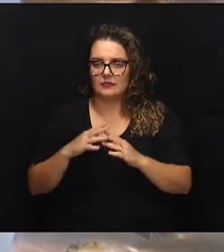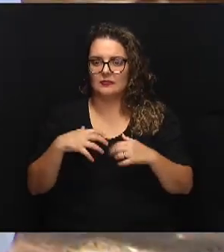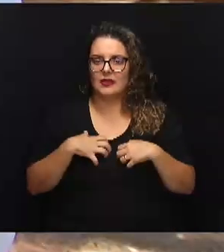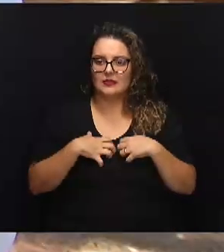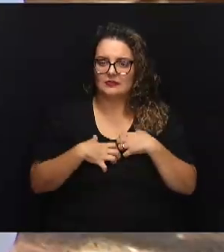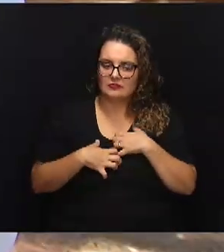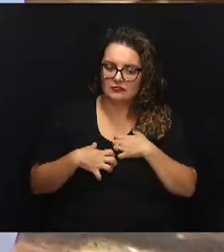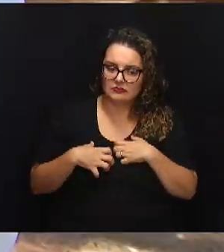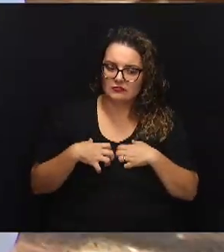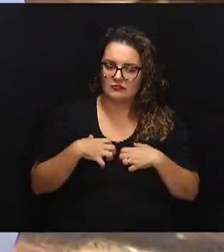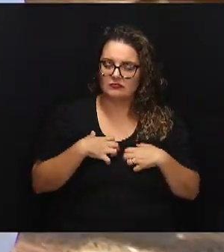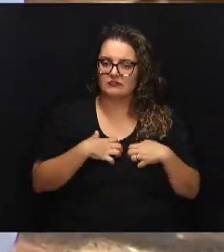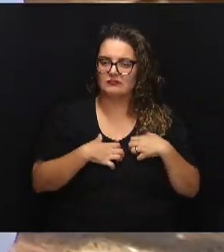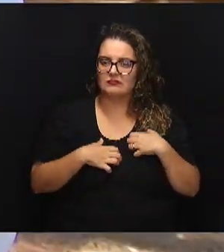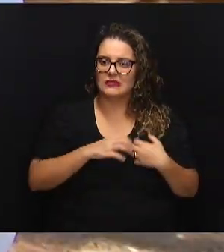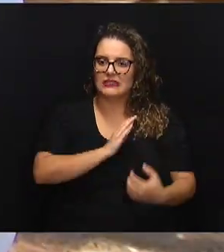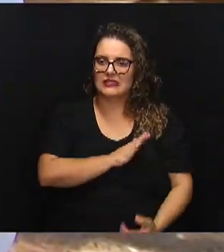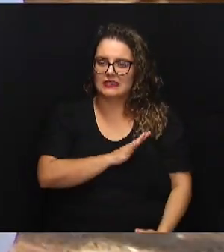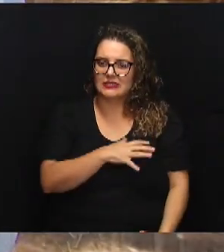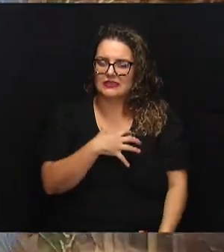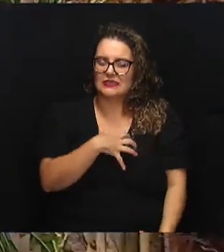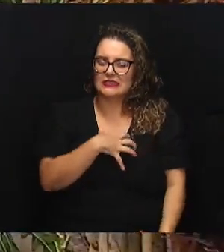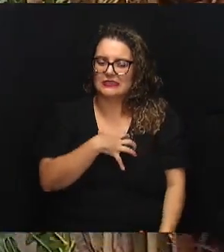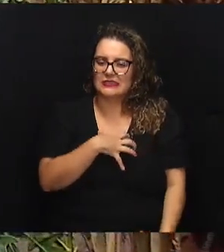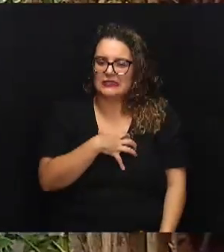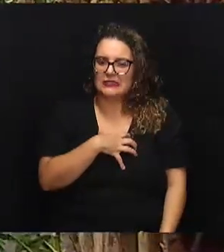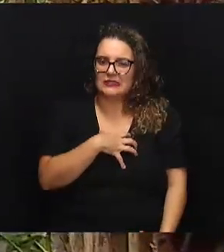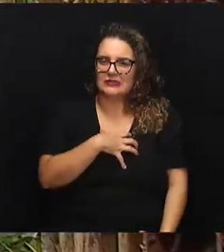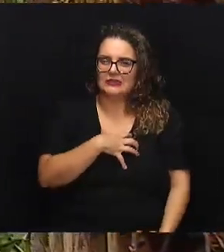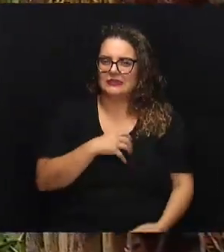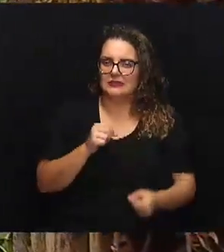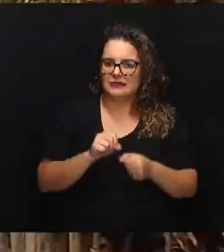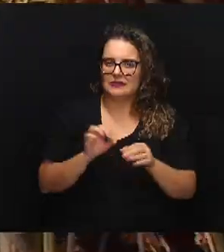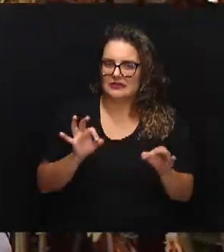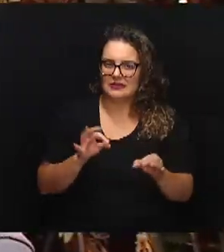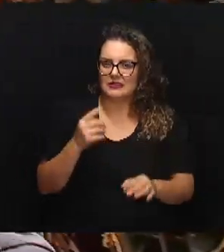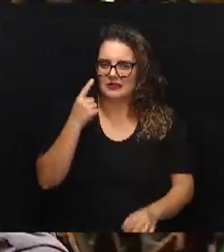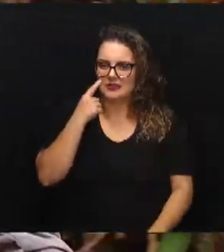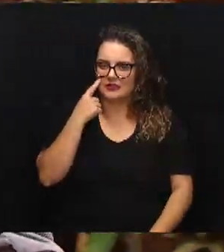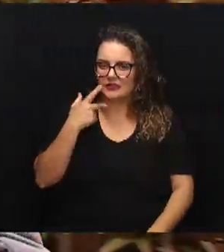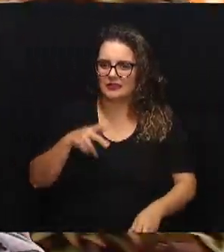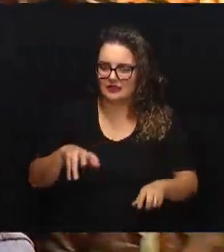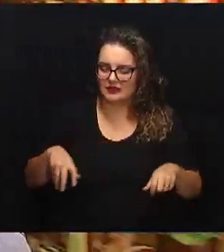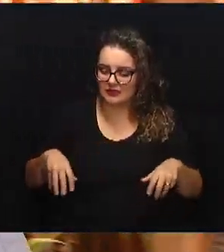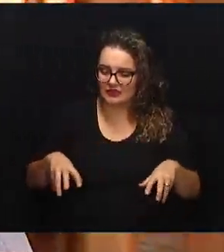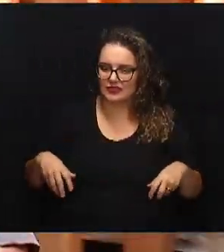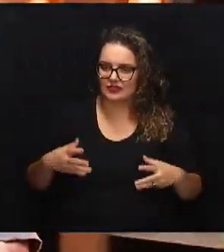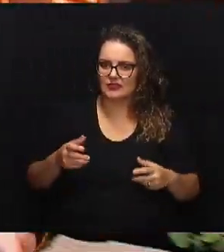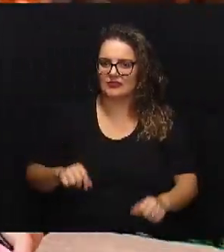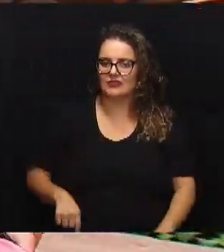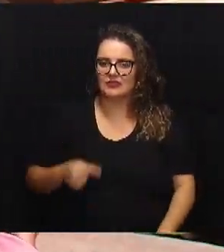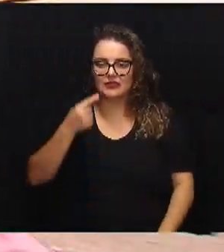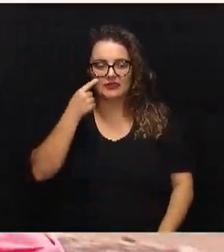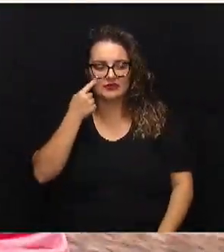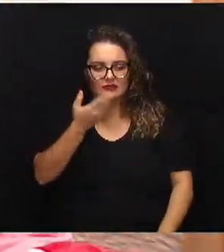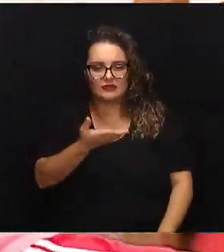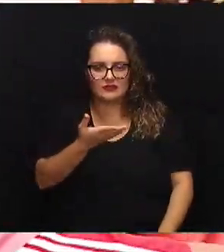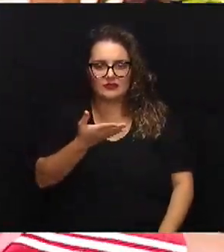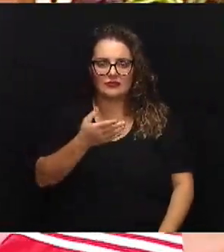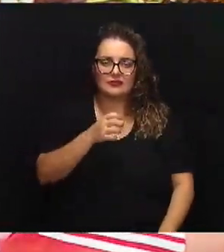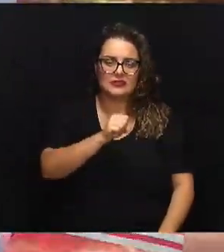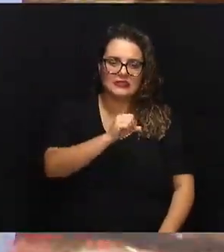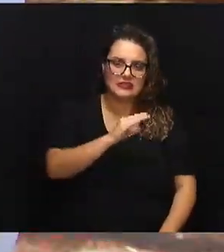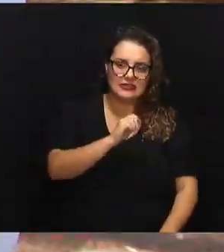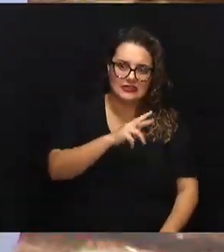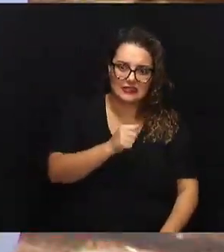incomodando, sabe, no coração. Você não vai fazer nada? Olha aquele de cadeira de roda, olha aquele outro com escara.